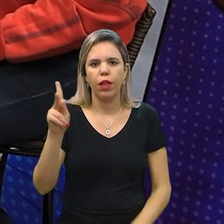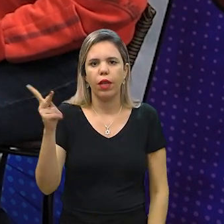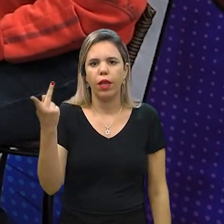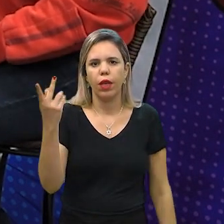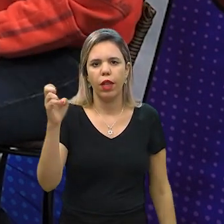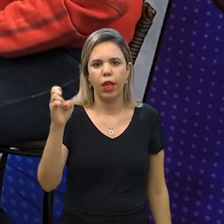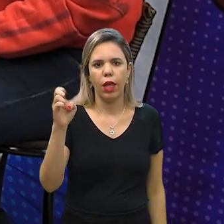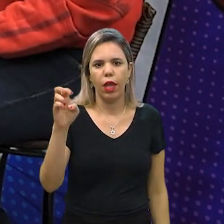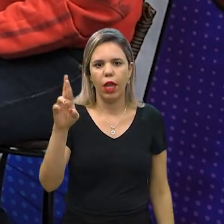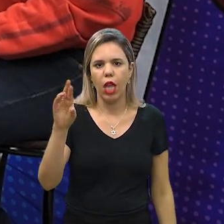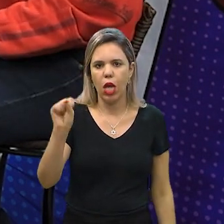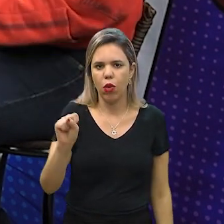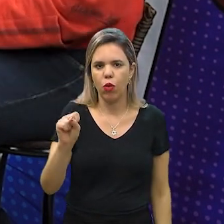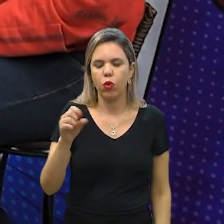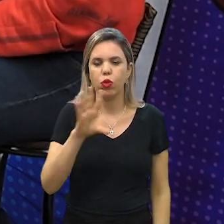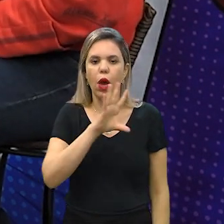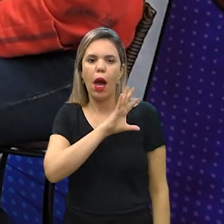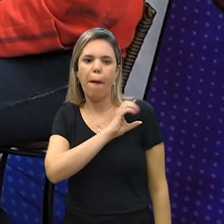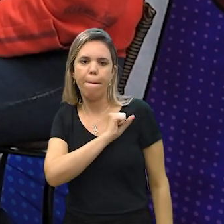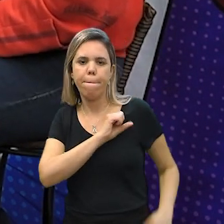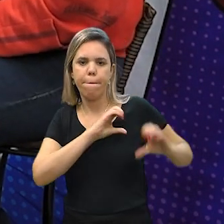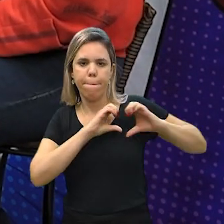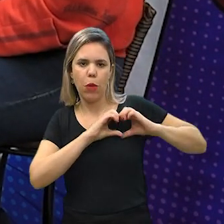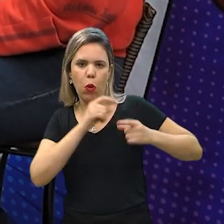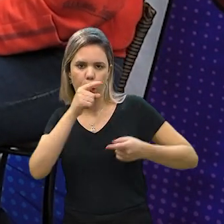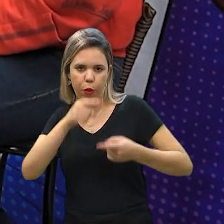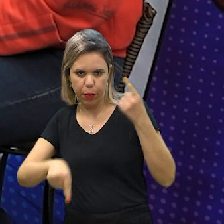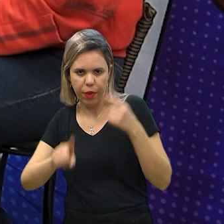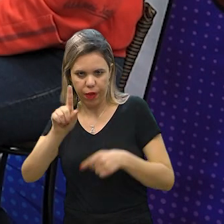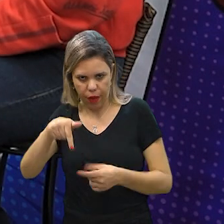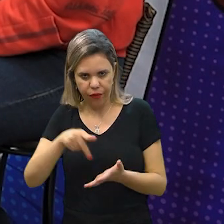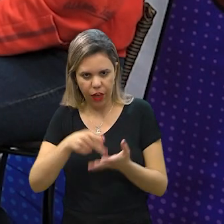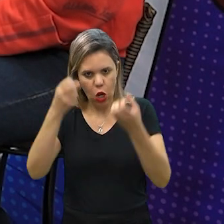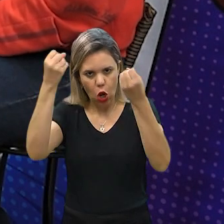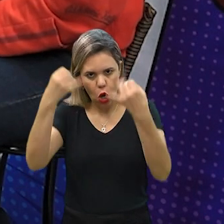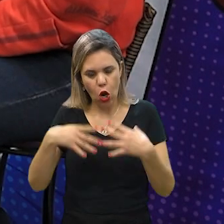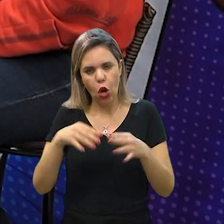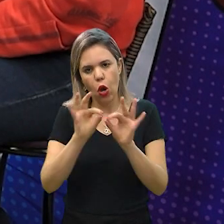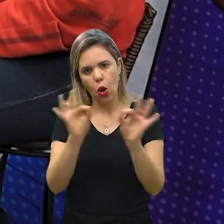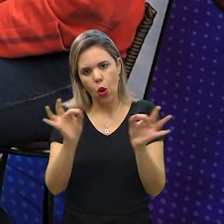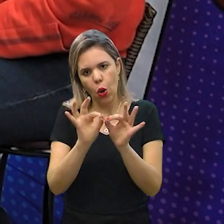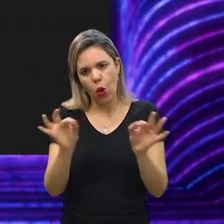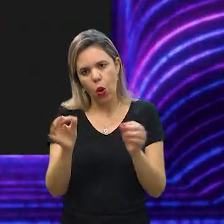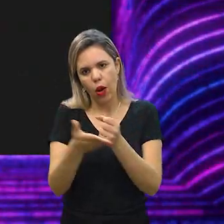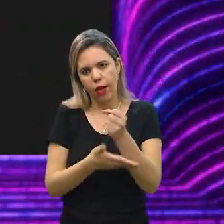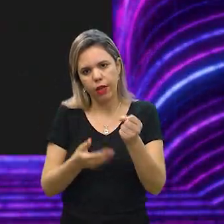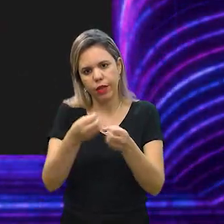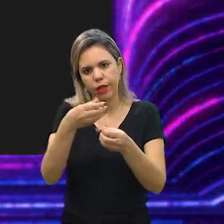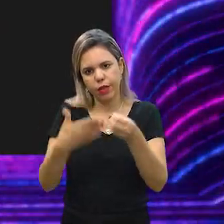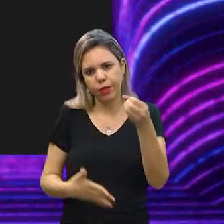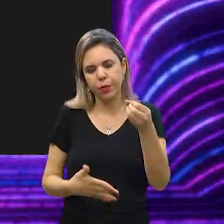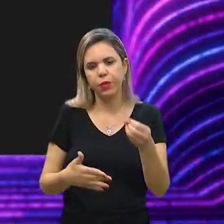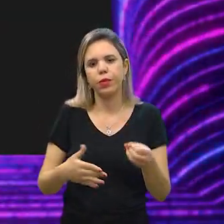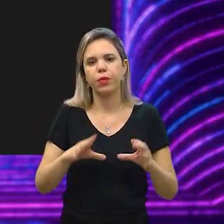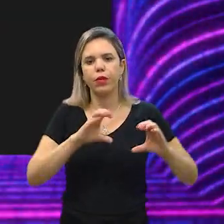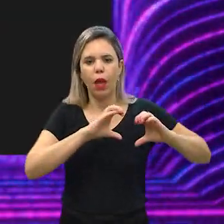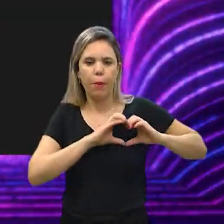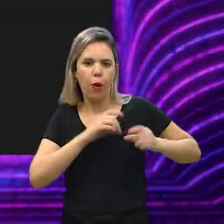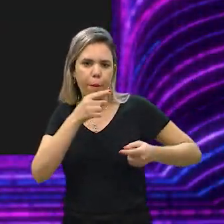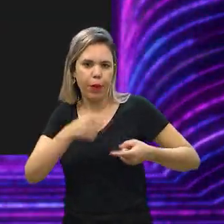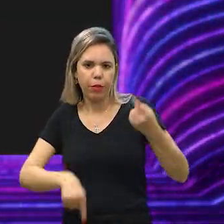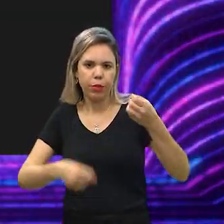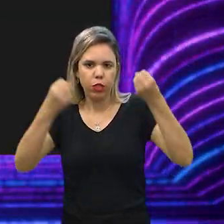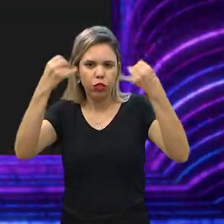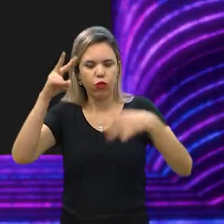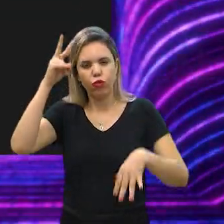Eros, um amor proibido, é isso? Isso mesmo. Conta pra gente a sinopse. Eros, um amor proibido